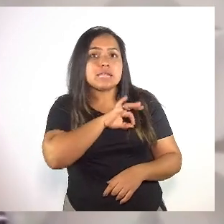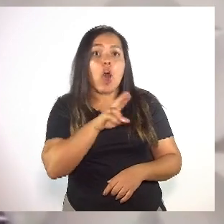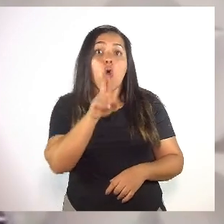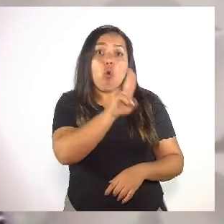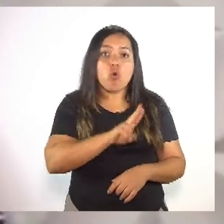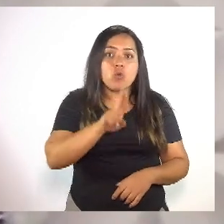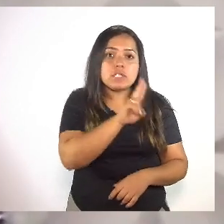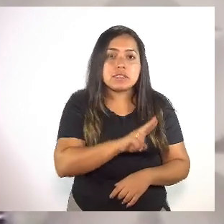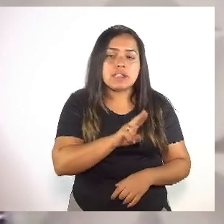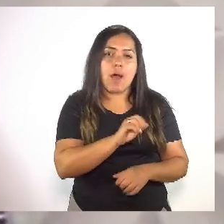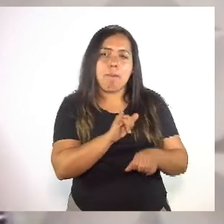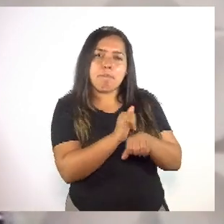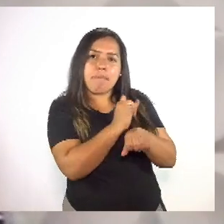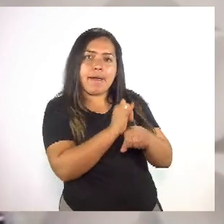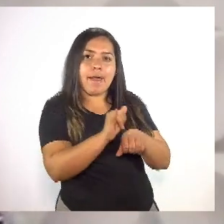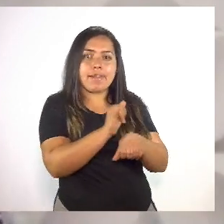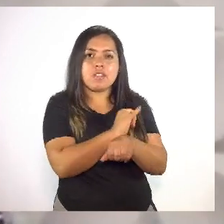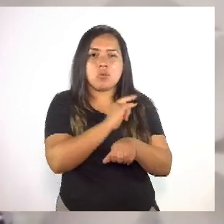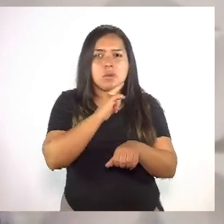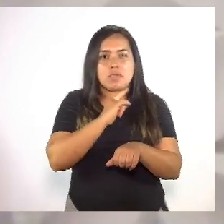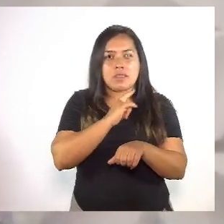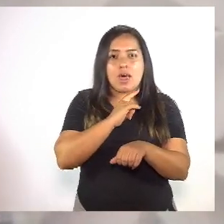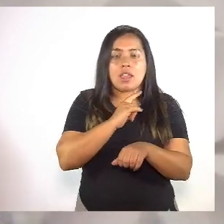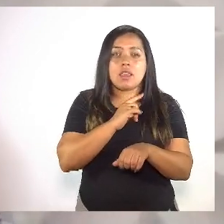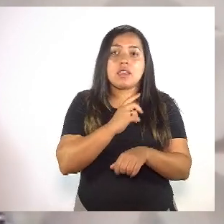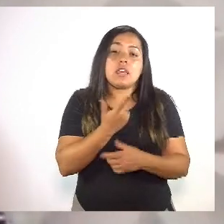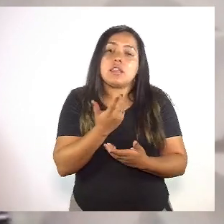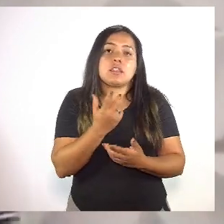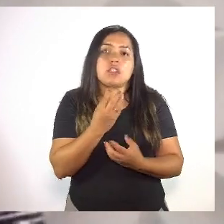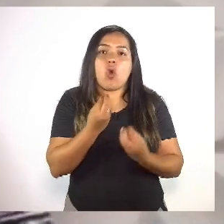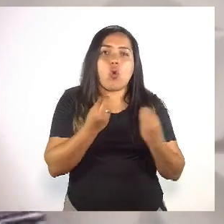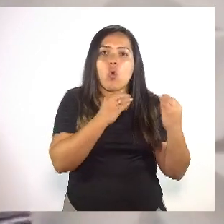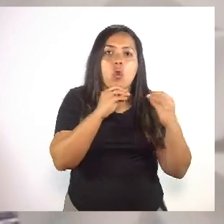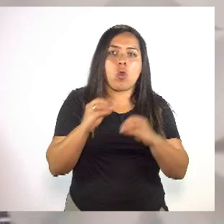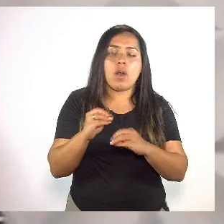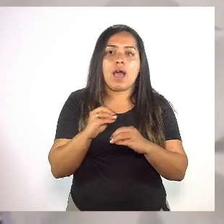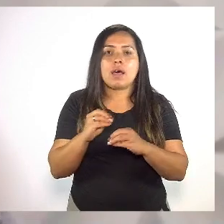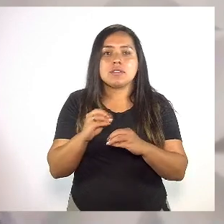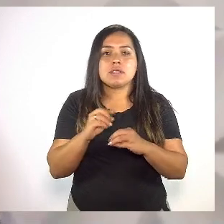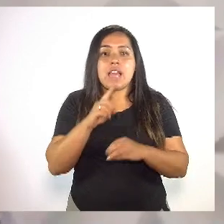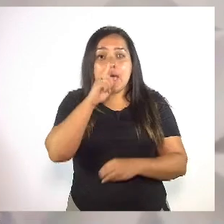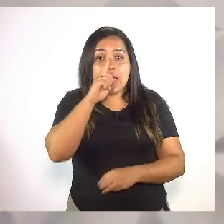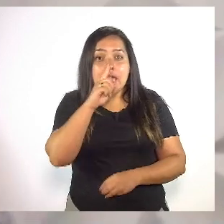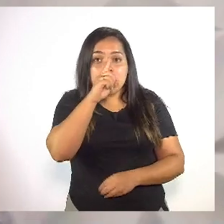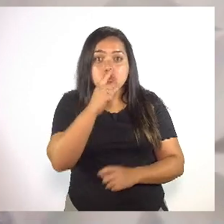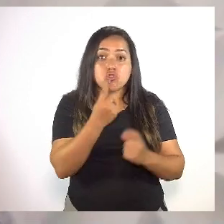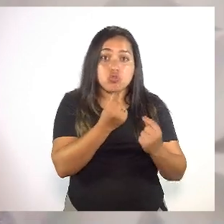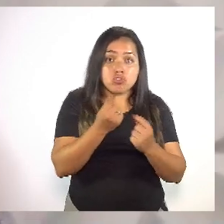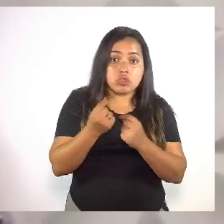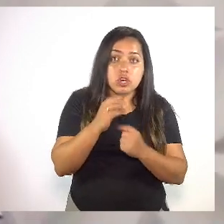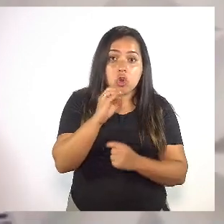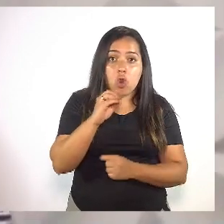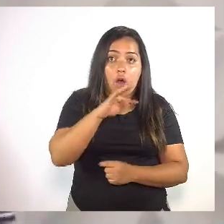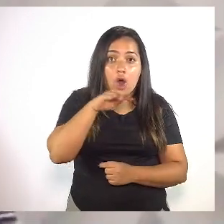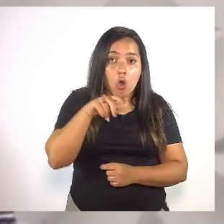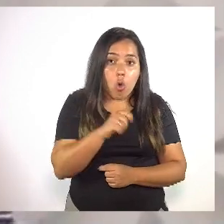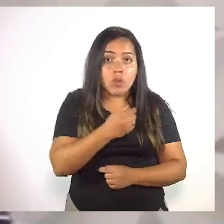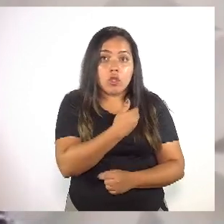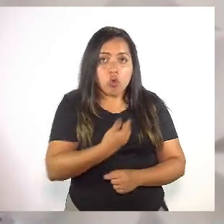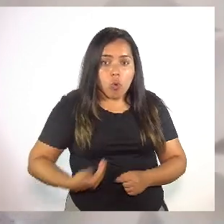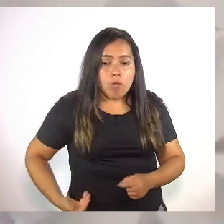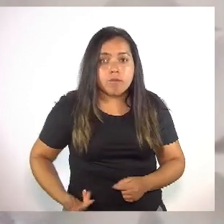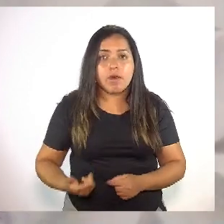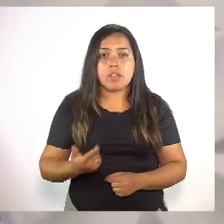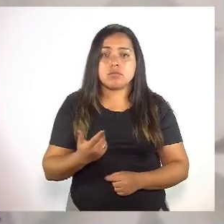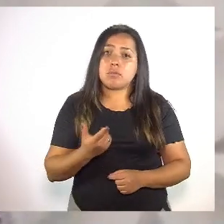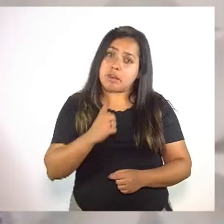utilizar um mecanismo que não colocasse em risco a aprovação das contas do governo. Fiz aqui também